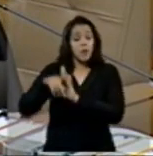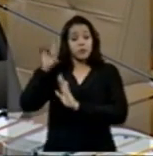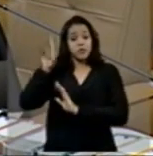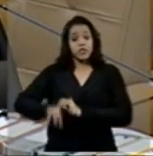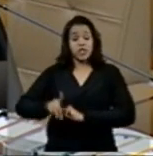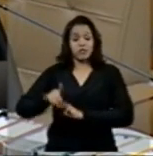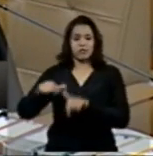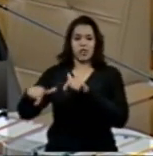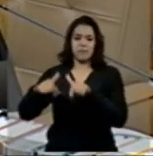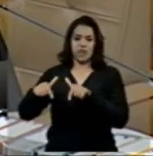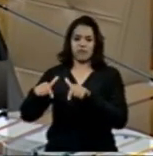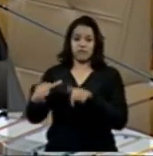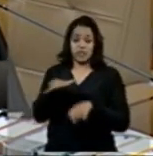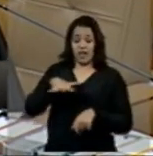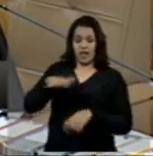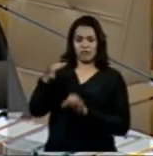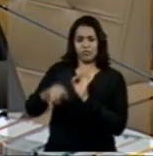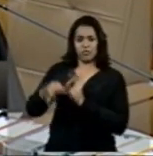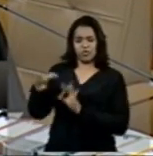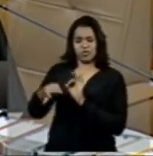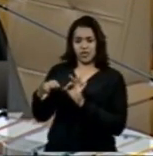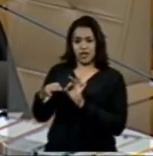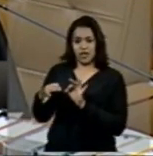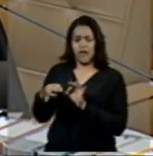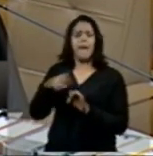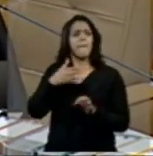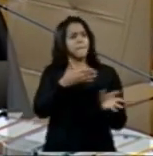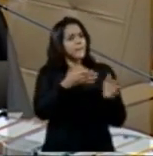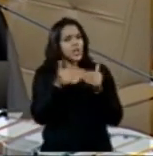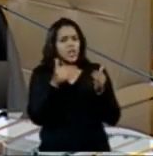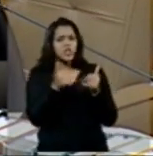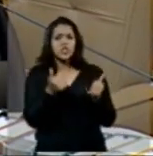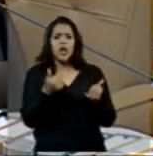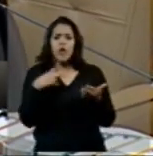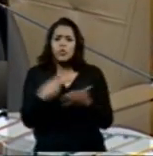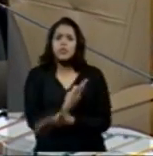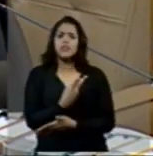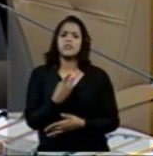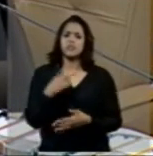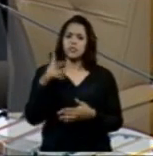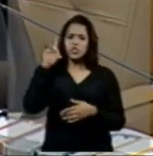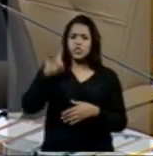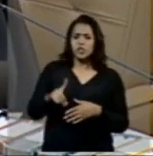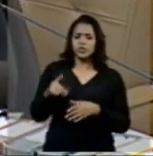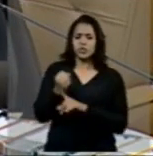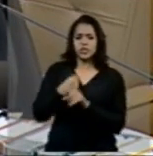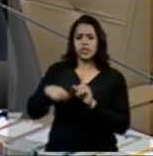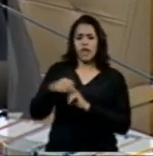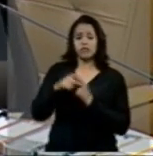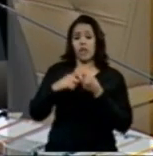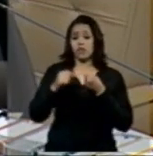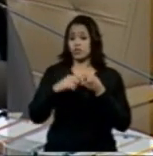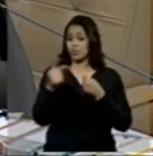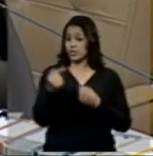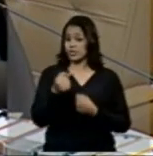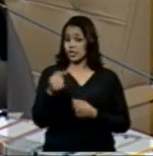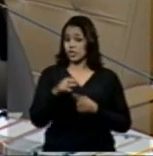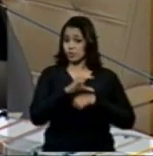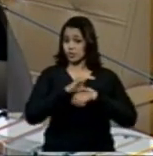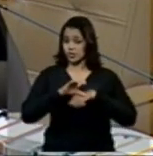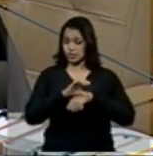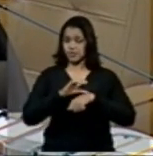enquanto ramo jurídico autônomo que reclama a efetivação dos direitos sociais assegurados no artigo 7º